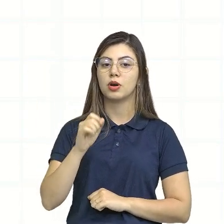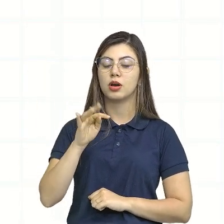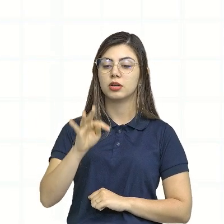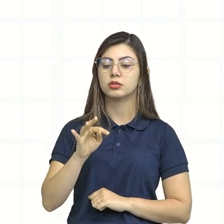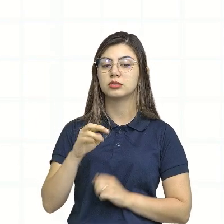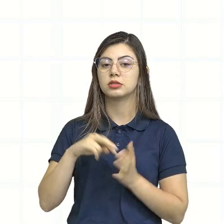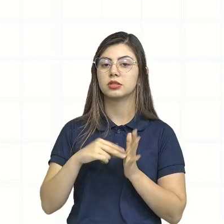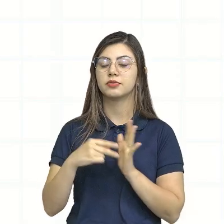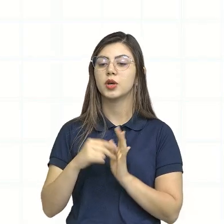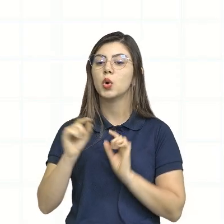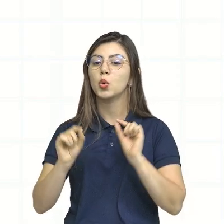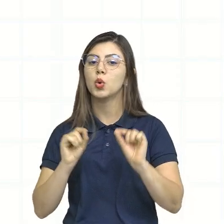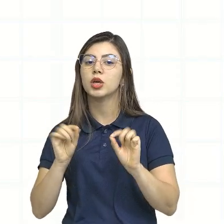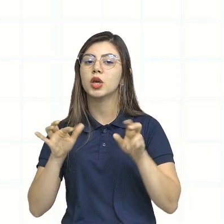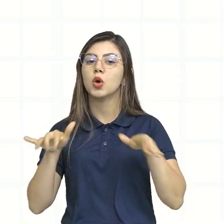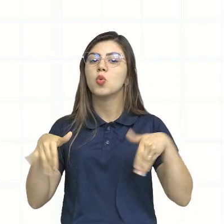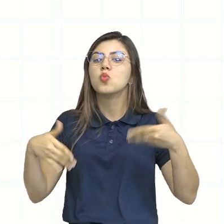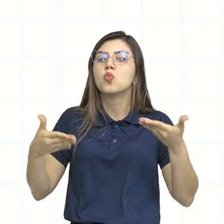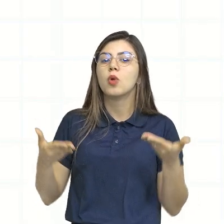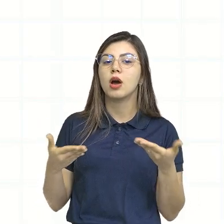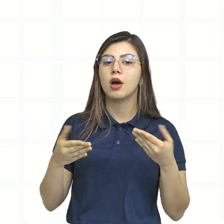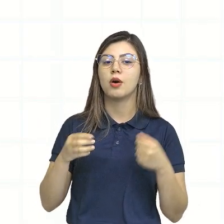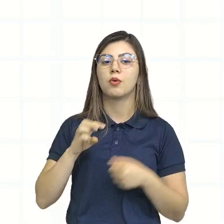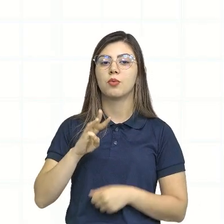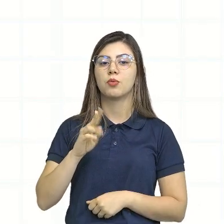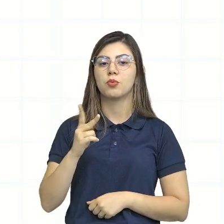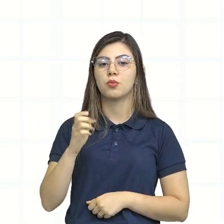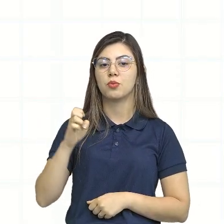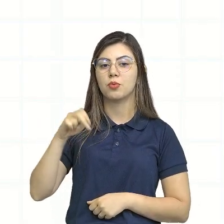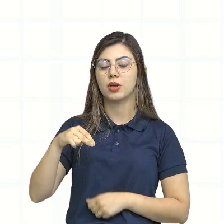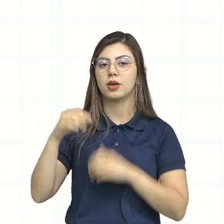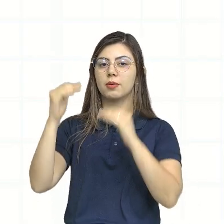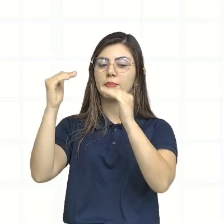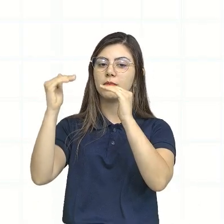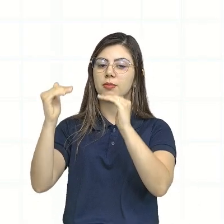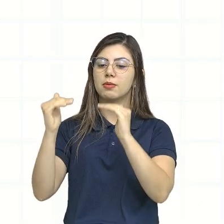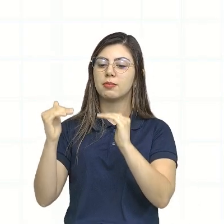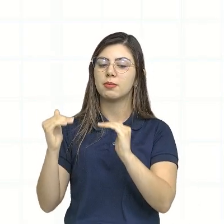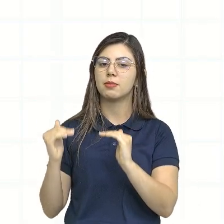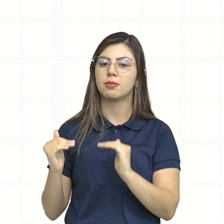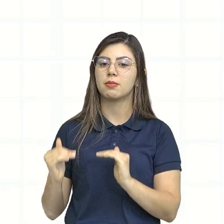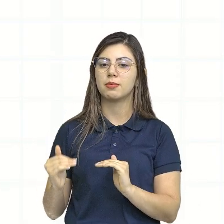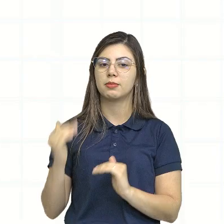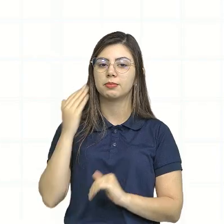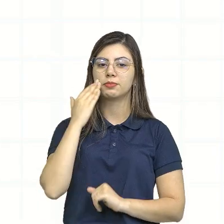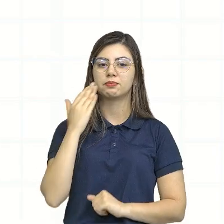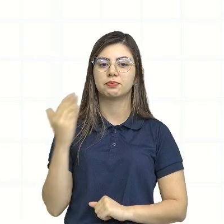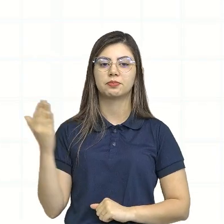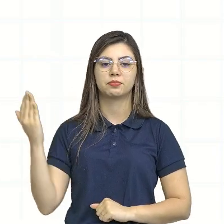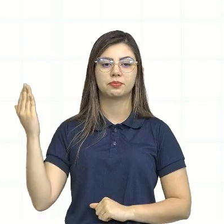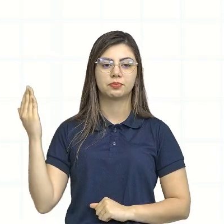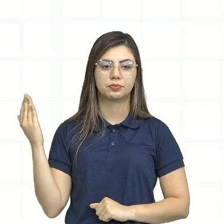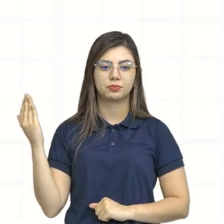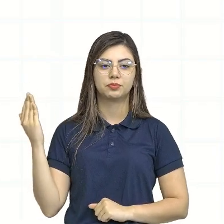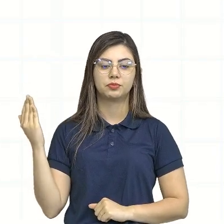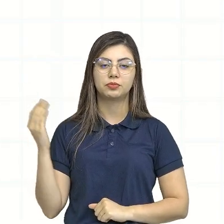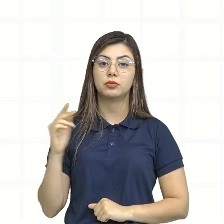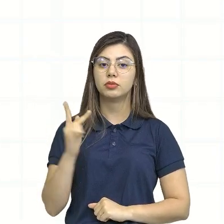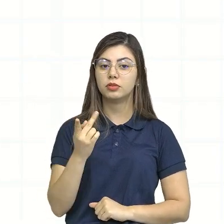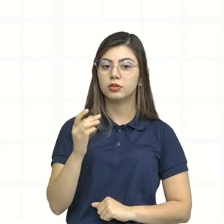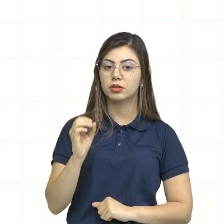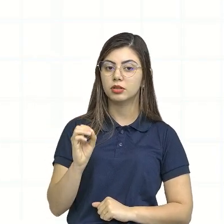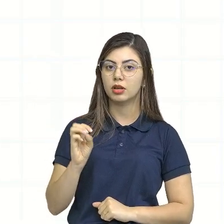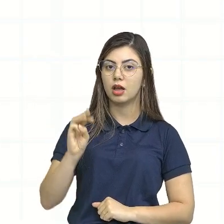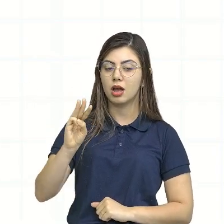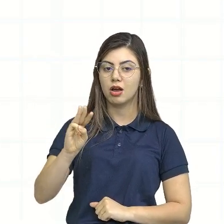é quando, where, onde, why, por quê, how é como. O how, gente, obviamente ele não começa